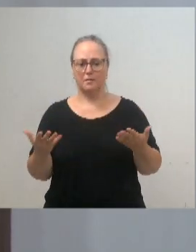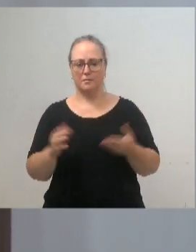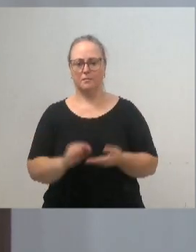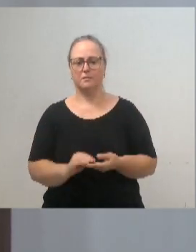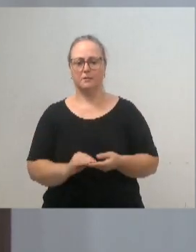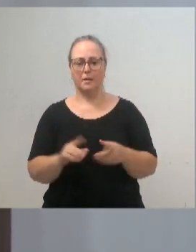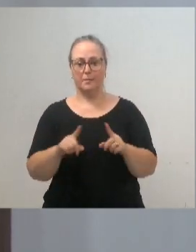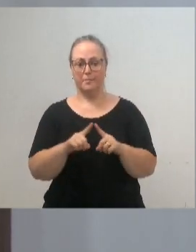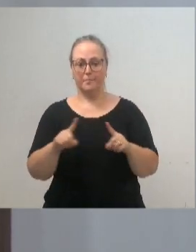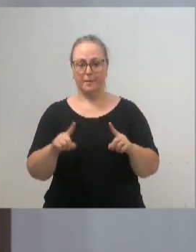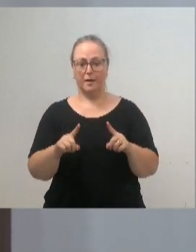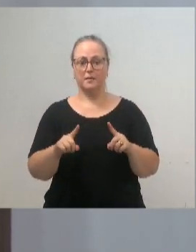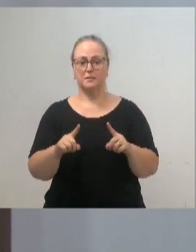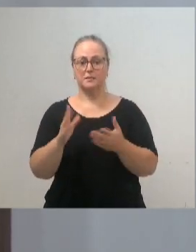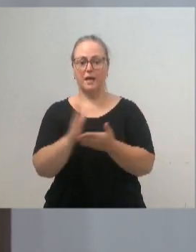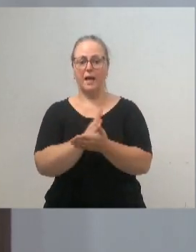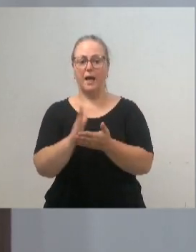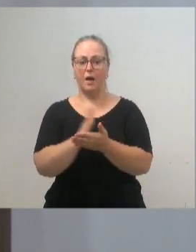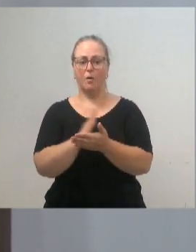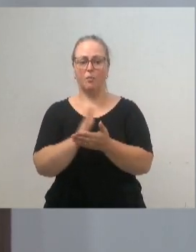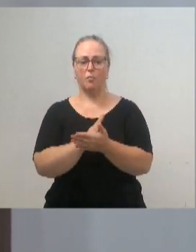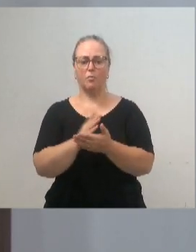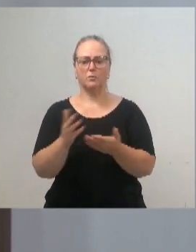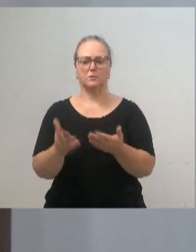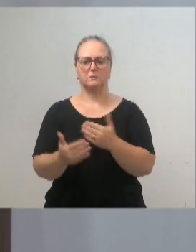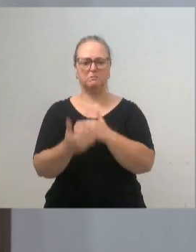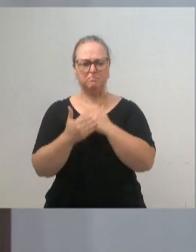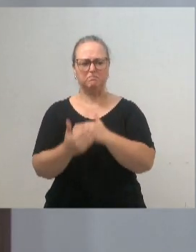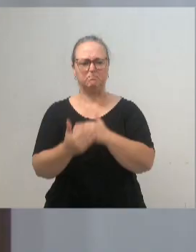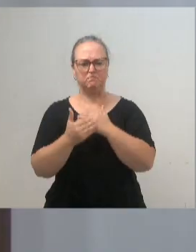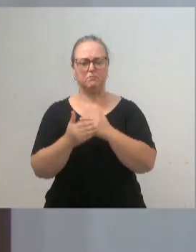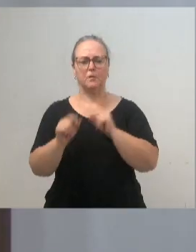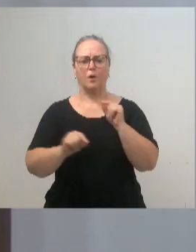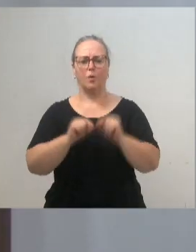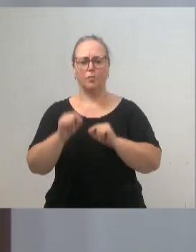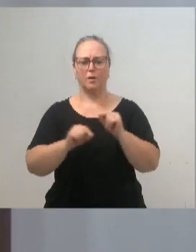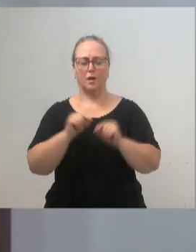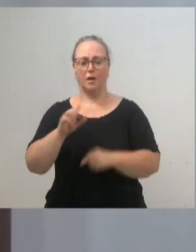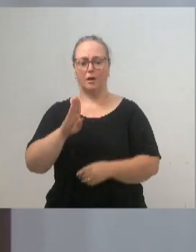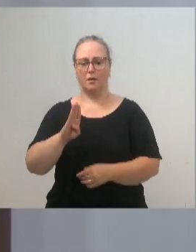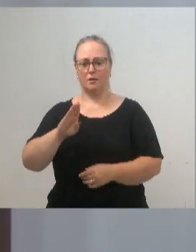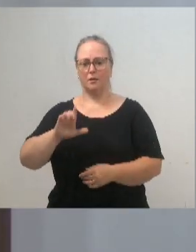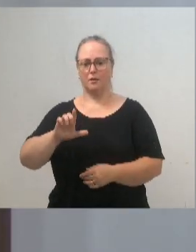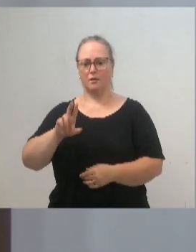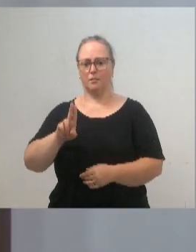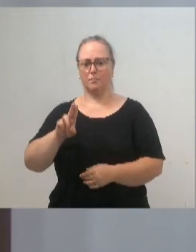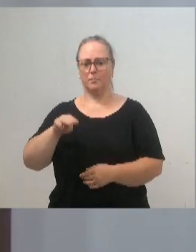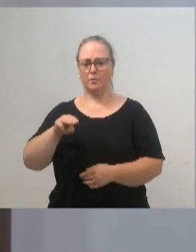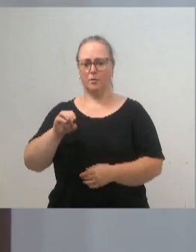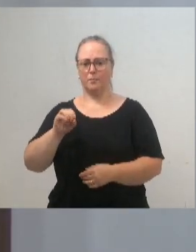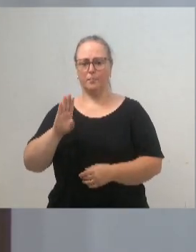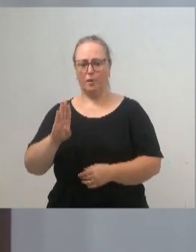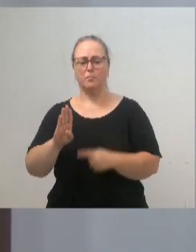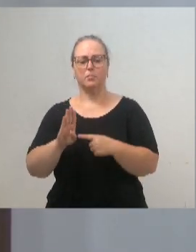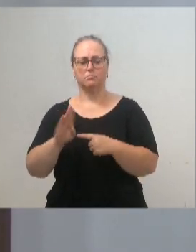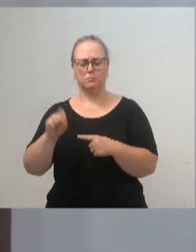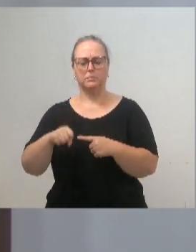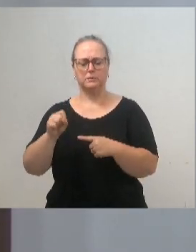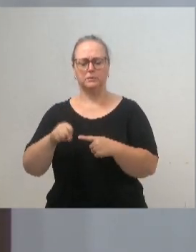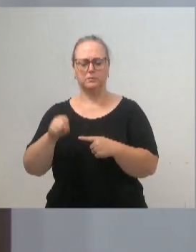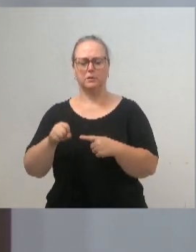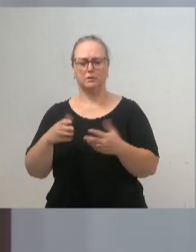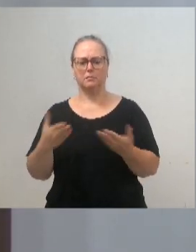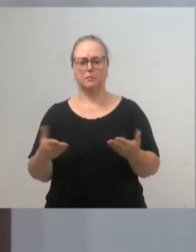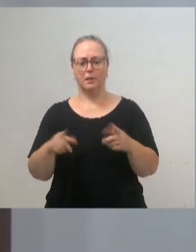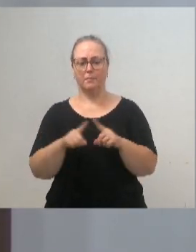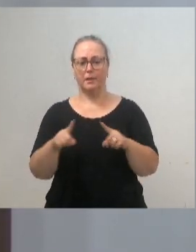Câmara de Vereadores ao transporte coletivo o tempo inteiro. E quando eu falo de ataques, eu não estou falando de ataques à Blumob, porque a Blumob precisa ser atacada sim. Eu estou falando de ataques